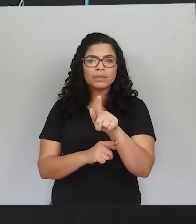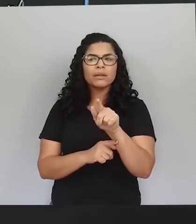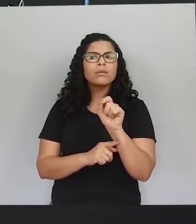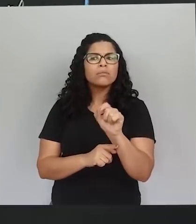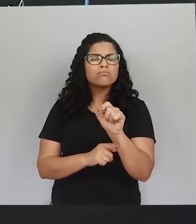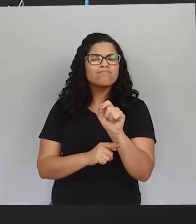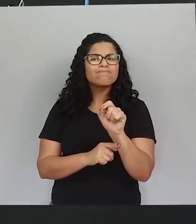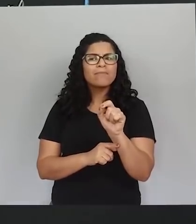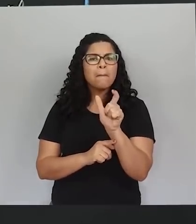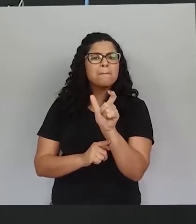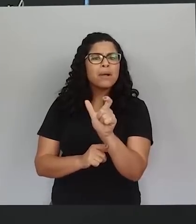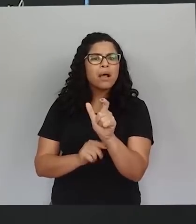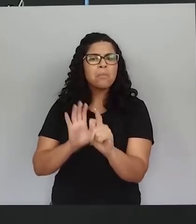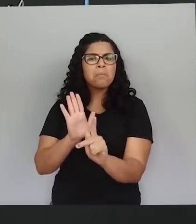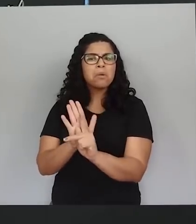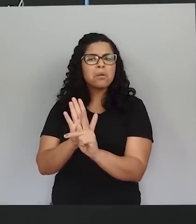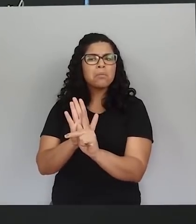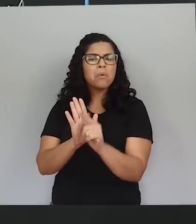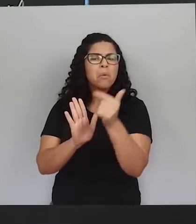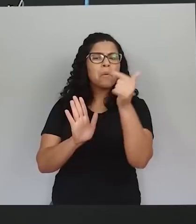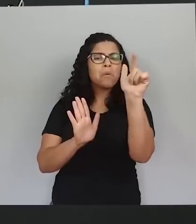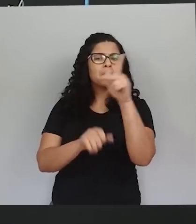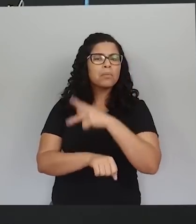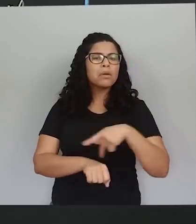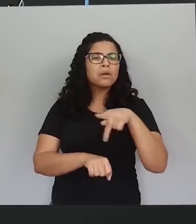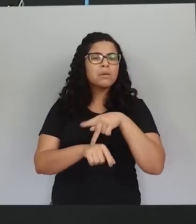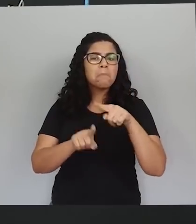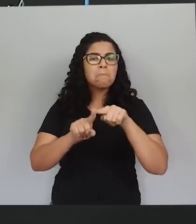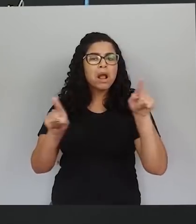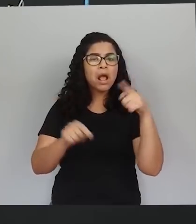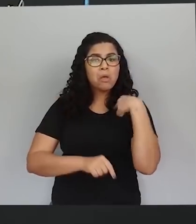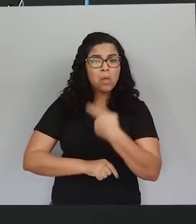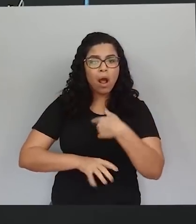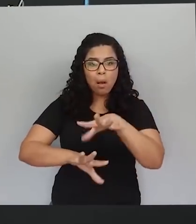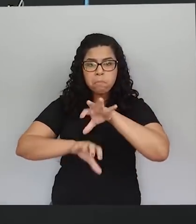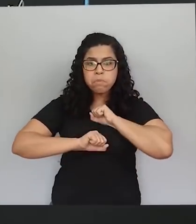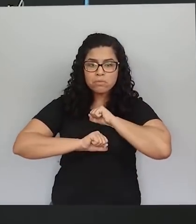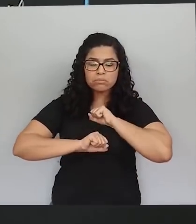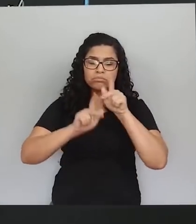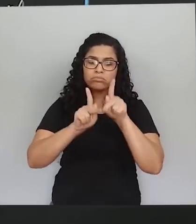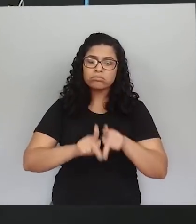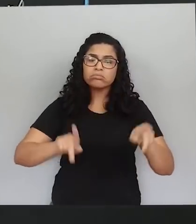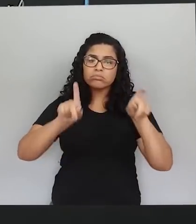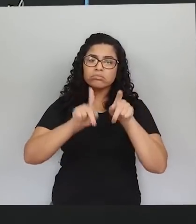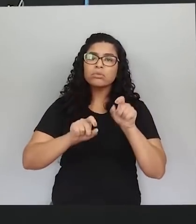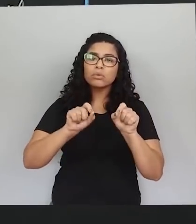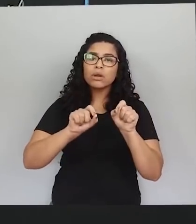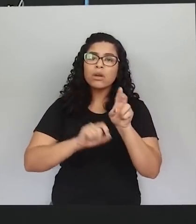do seu peso corpóreo, você utilizasse essa formulinha aí que eu vou te